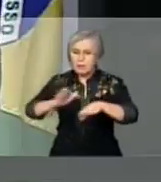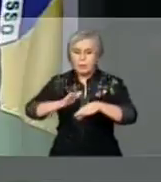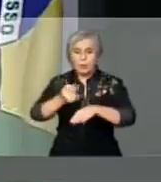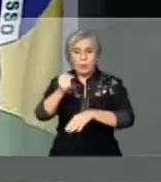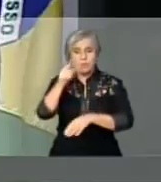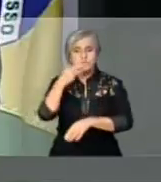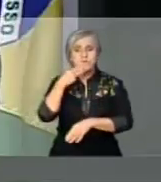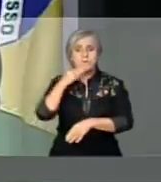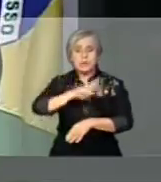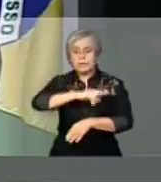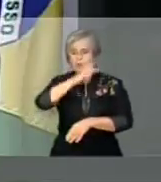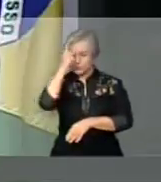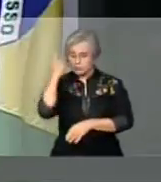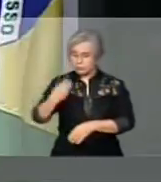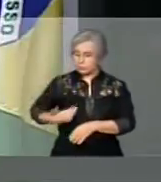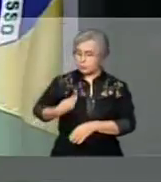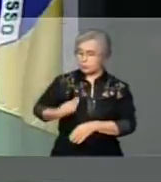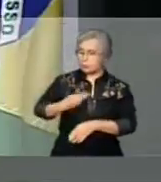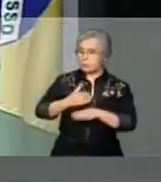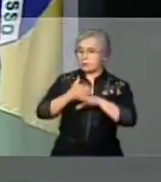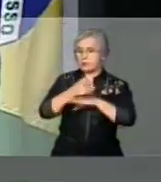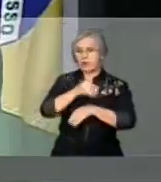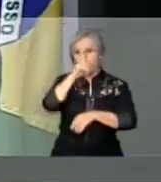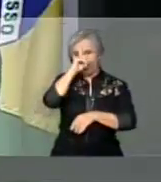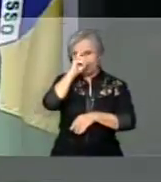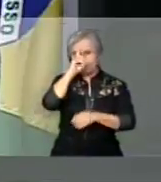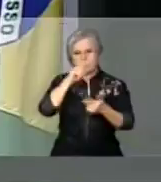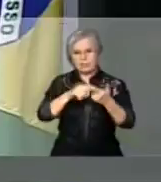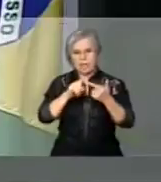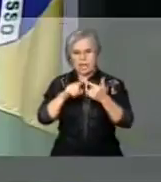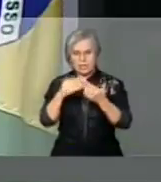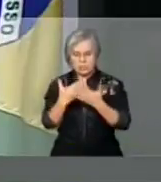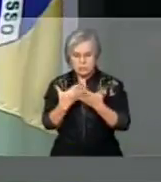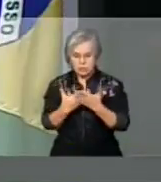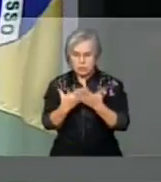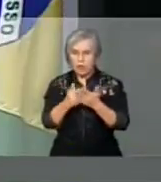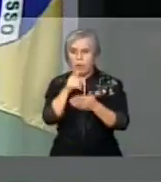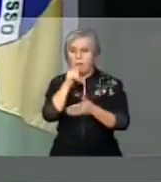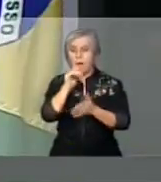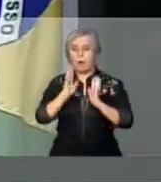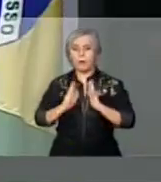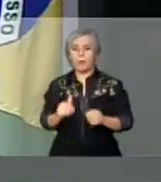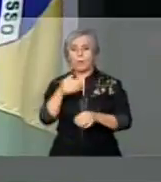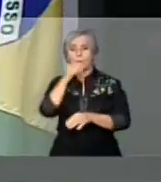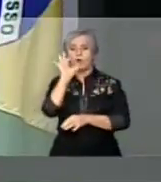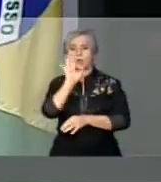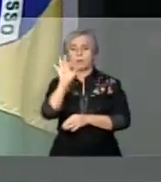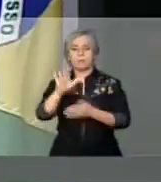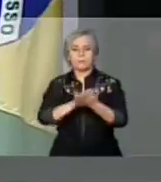pessoas vivendo nos hospitais, nas escolas, sem água.